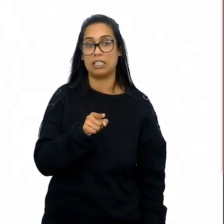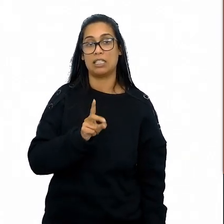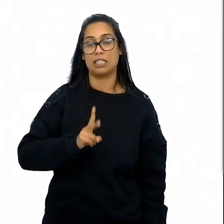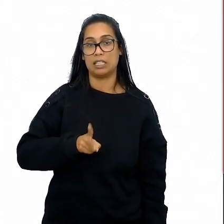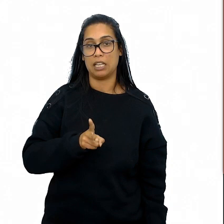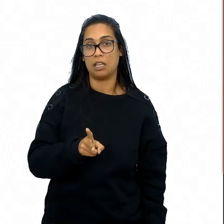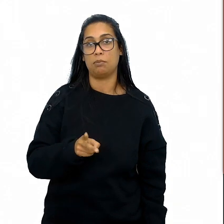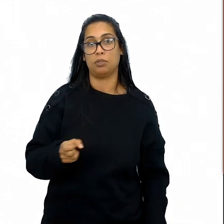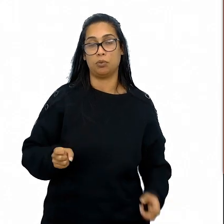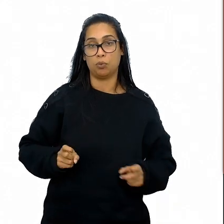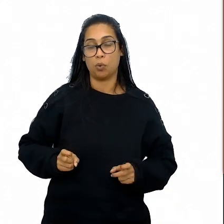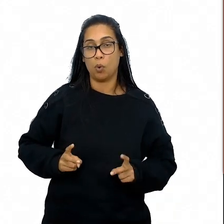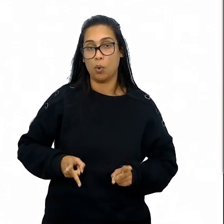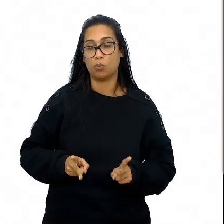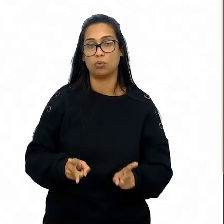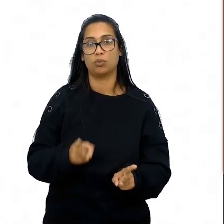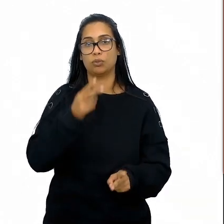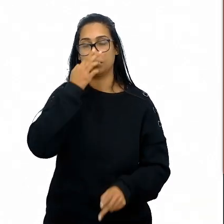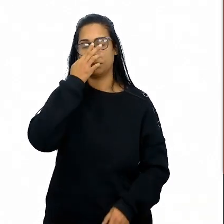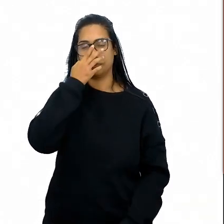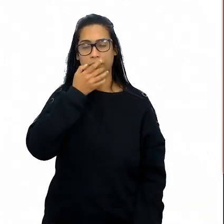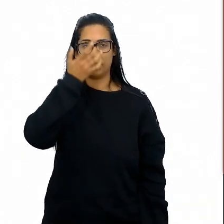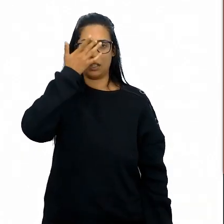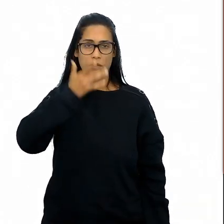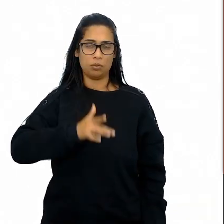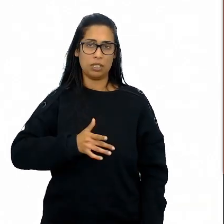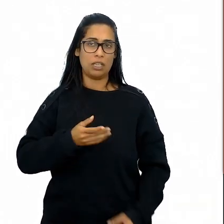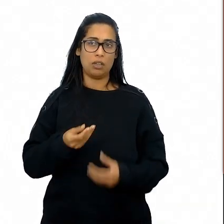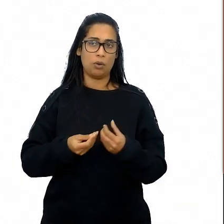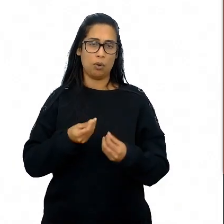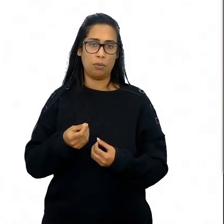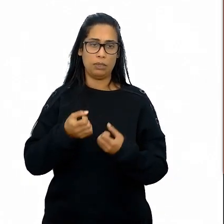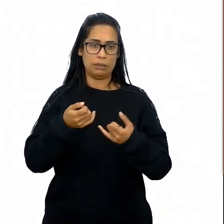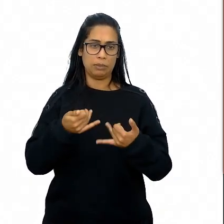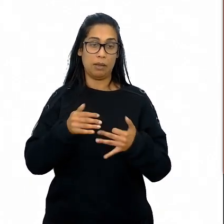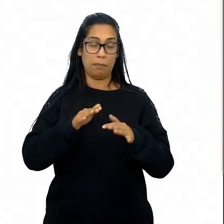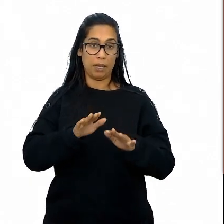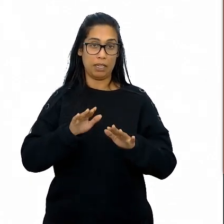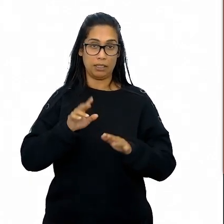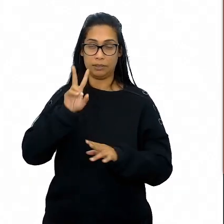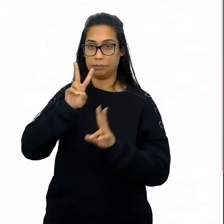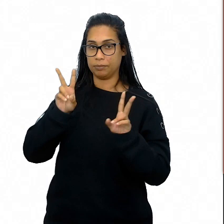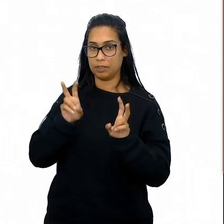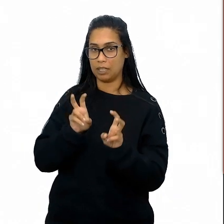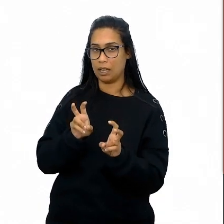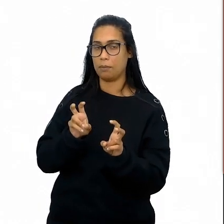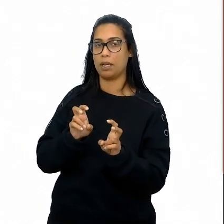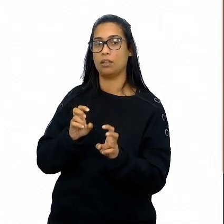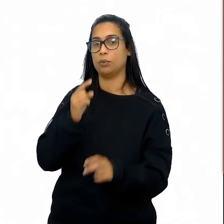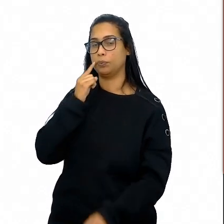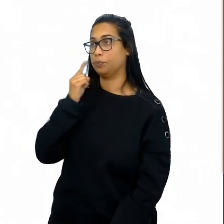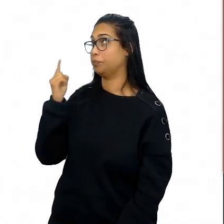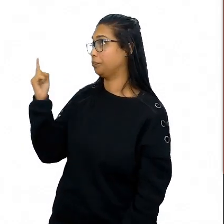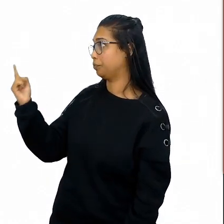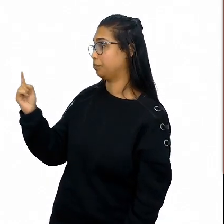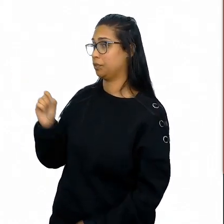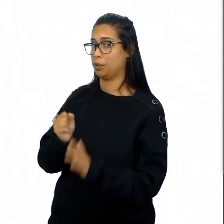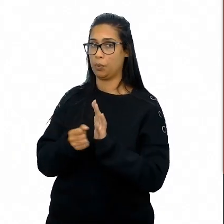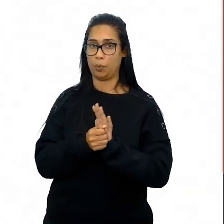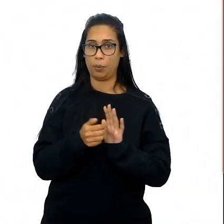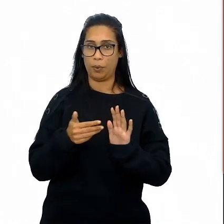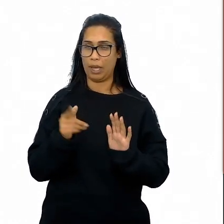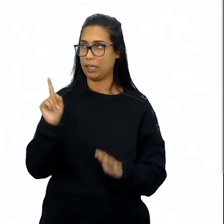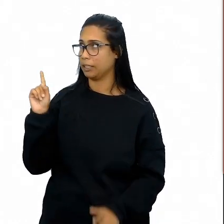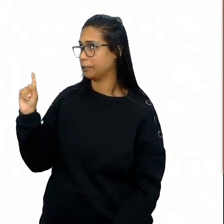é uma uma a definição de currículo ainda que academicamente falando a gente sabe que